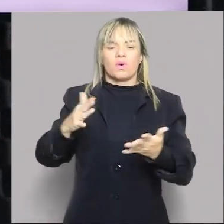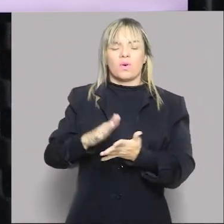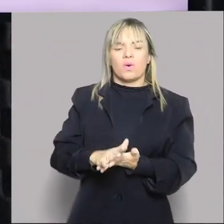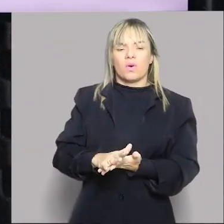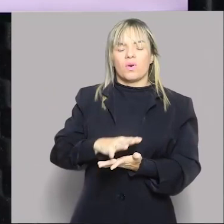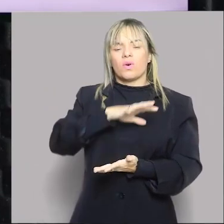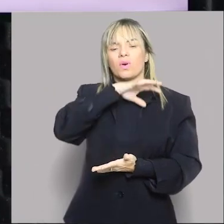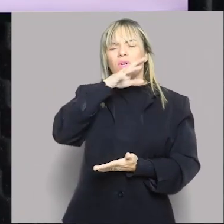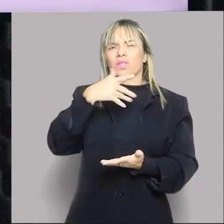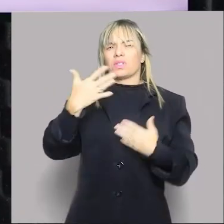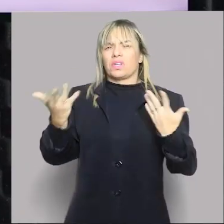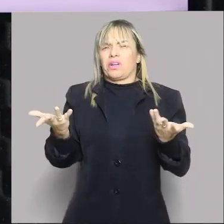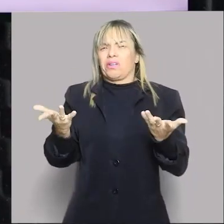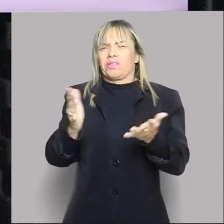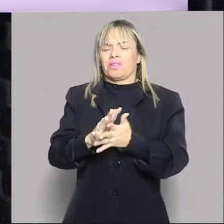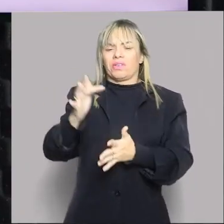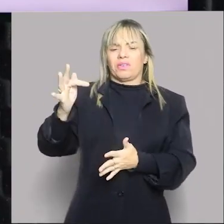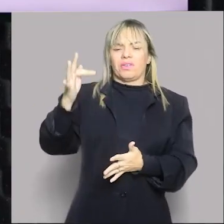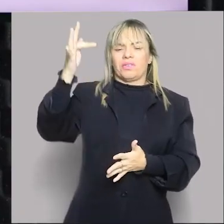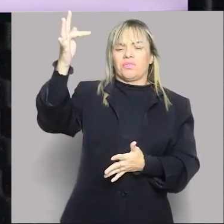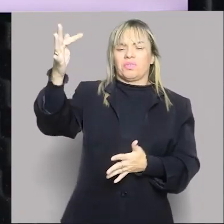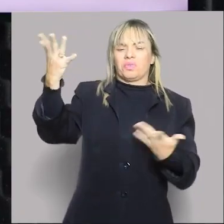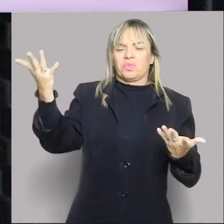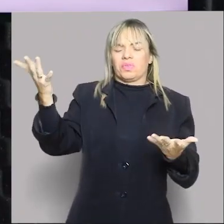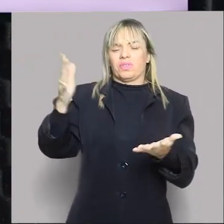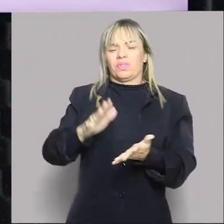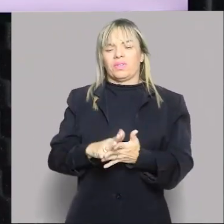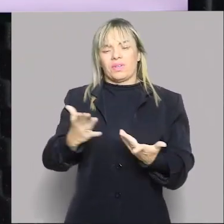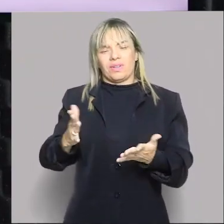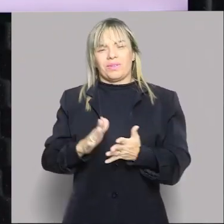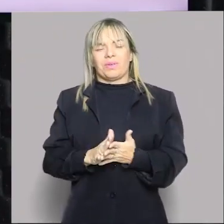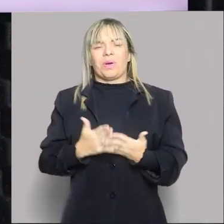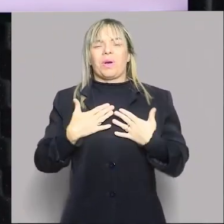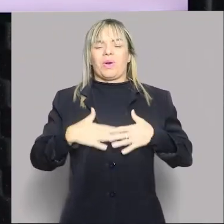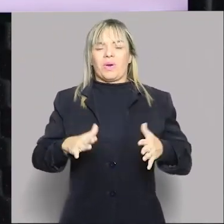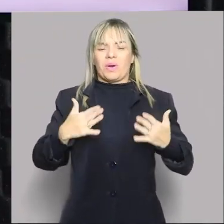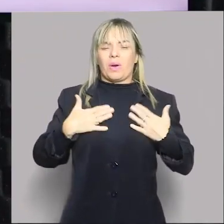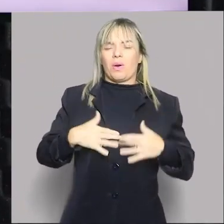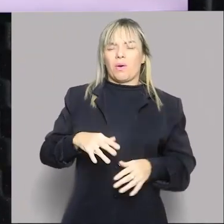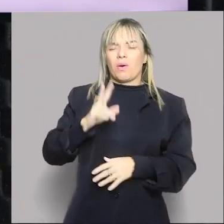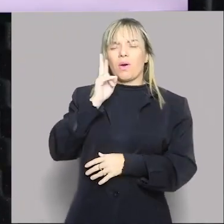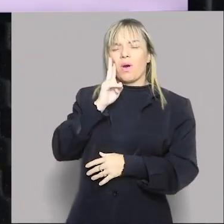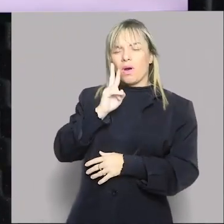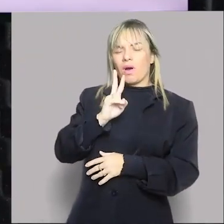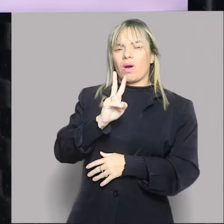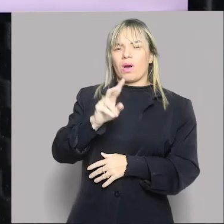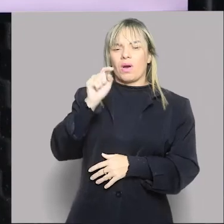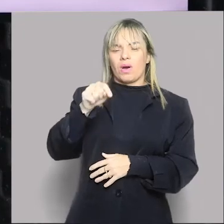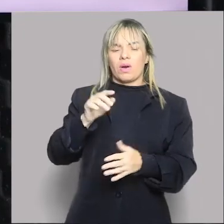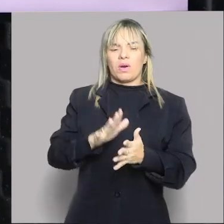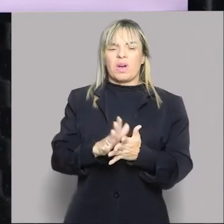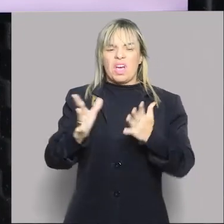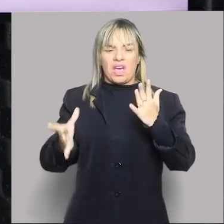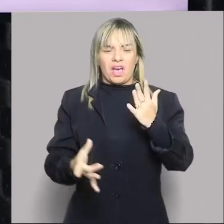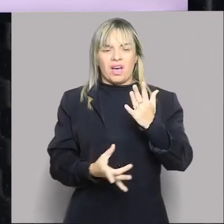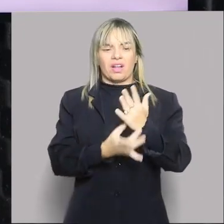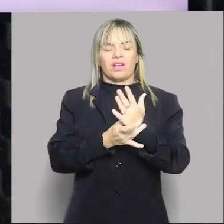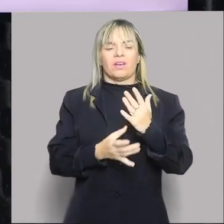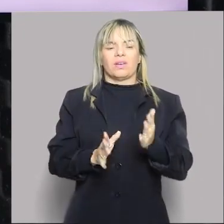futuro? Deixa quieto, vamos passar. Mas elas são feitas para chocar e são hiperrealistas, a gente chama isso de